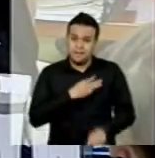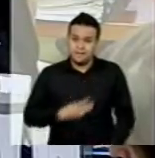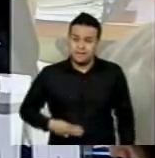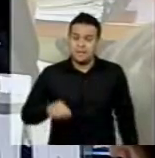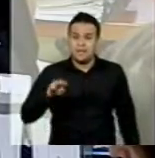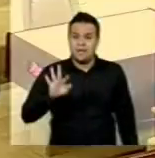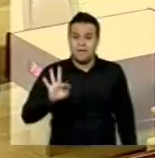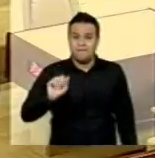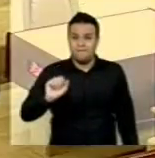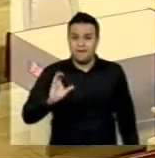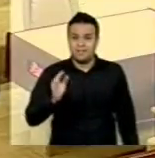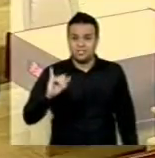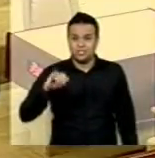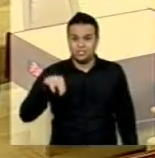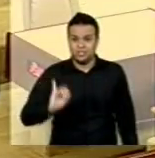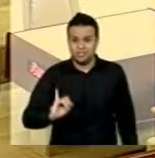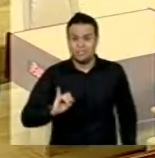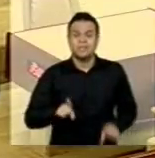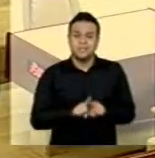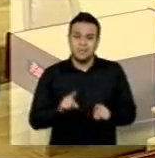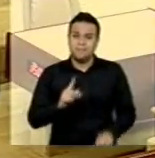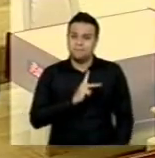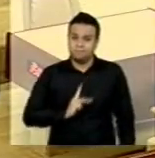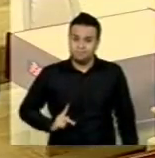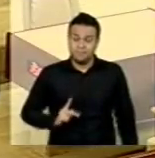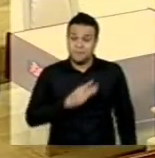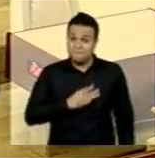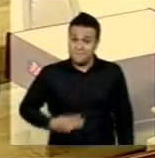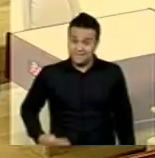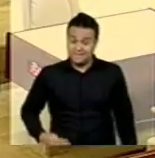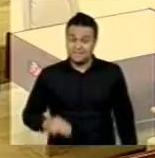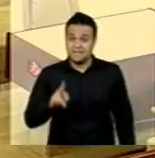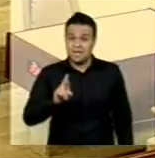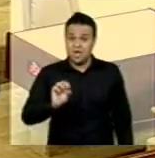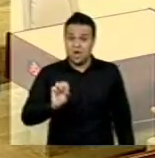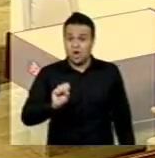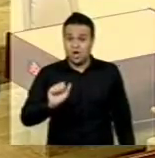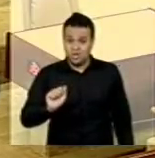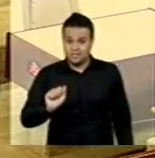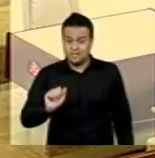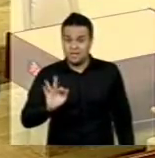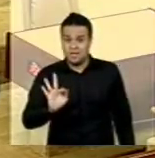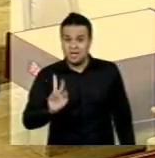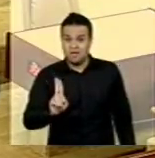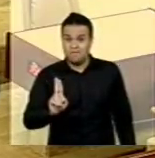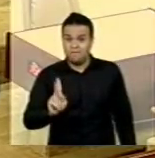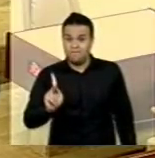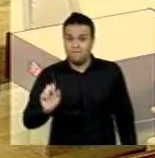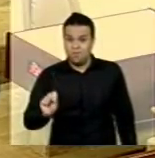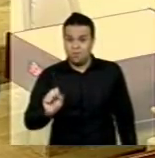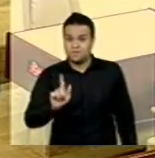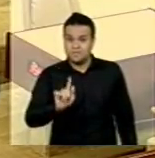Edson Fachin, e também ministra Rosa Weber, ministro Fux e ministro Gilmar, a mim me parece, com a vinda do